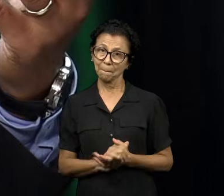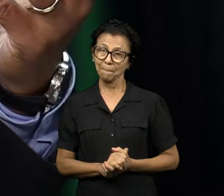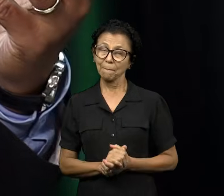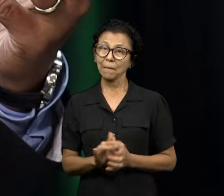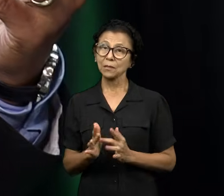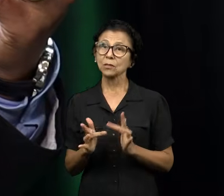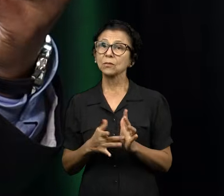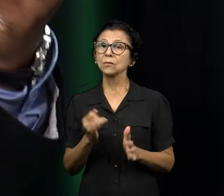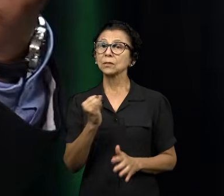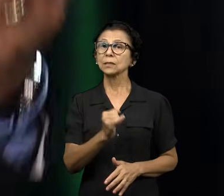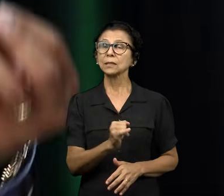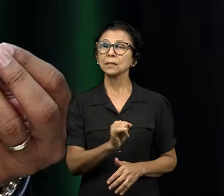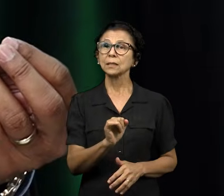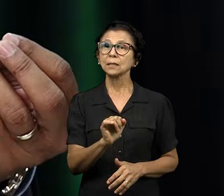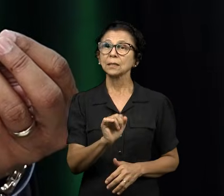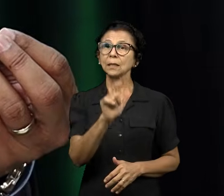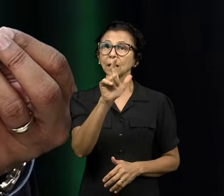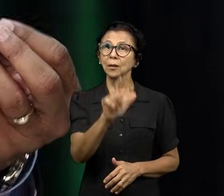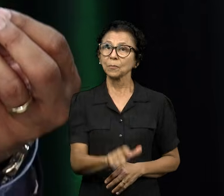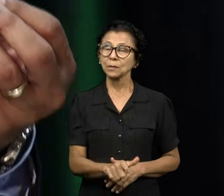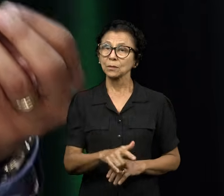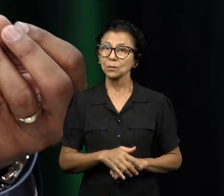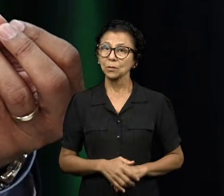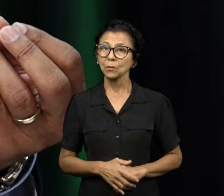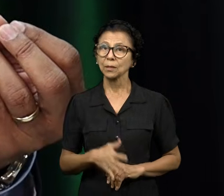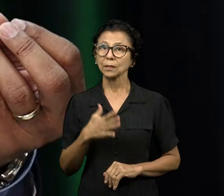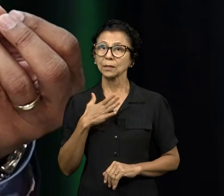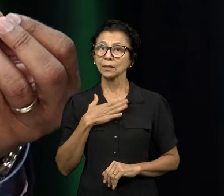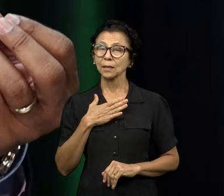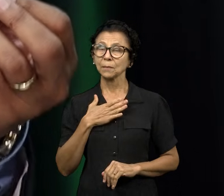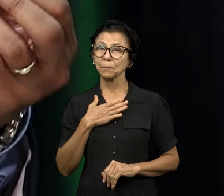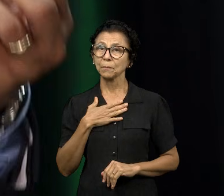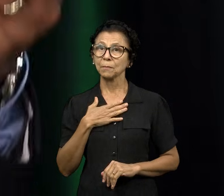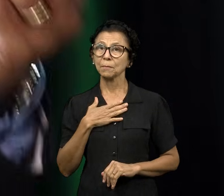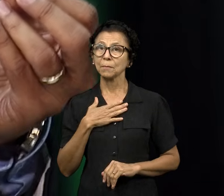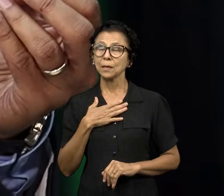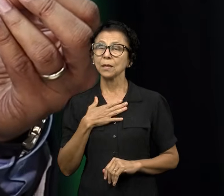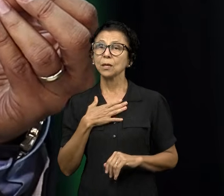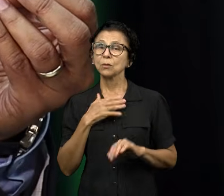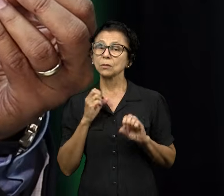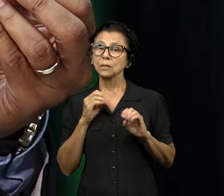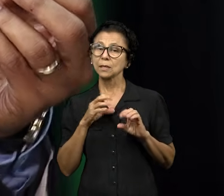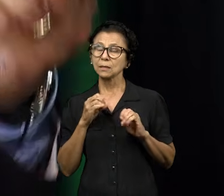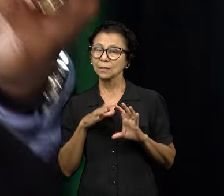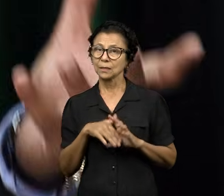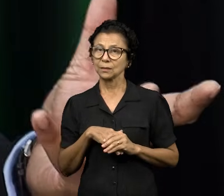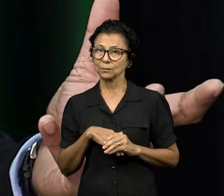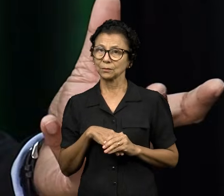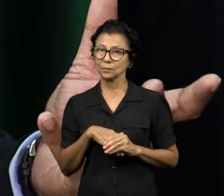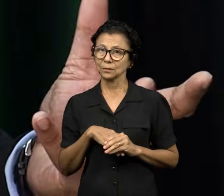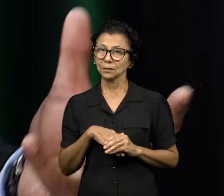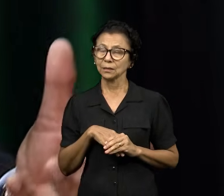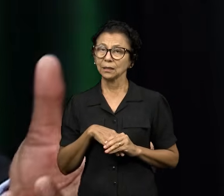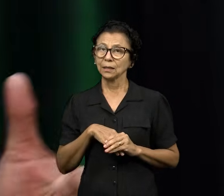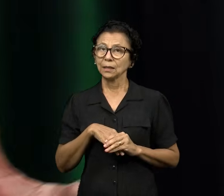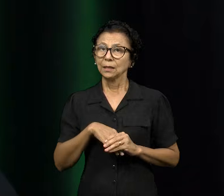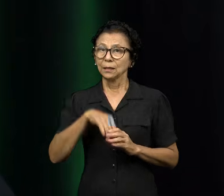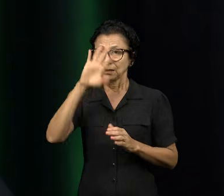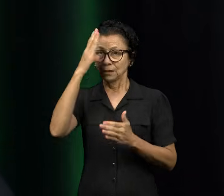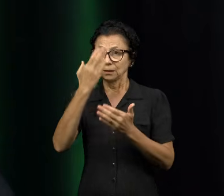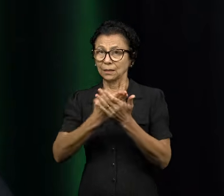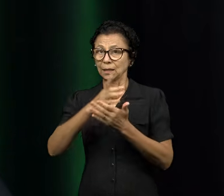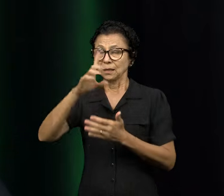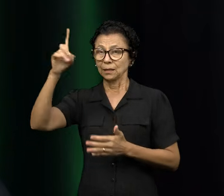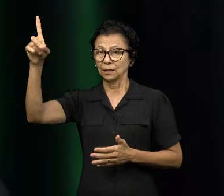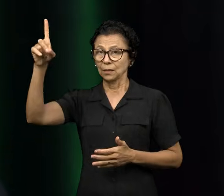Quem ouve a minha palavra, Jesus disse, né? E crê naquele que me enviou, tem a vida. Então,